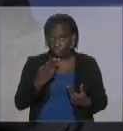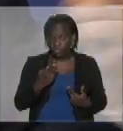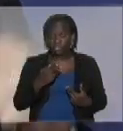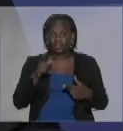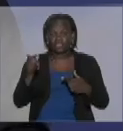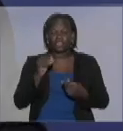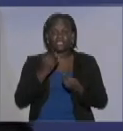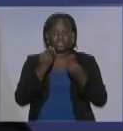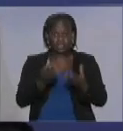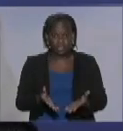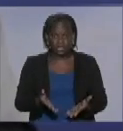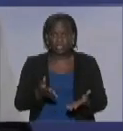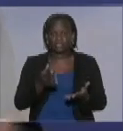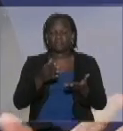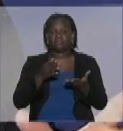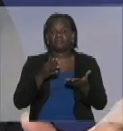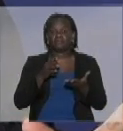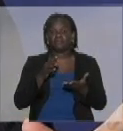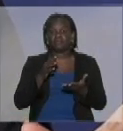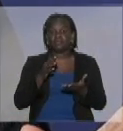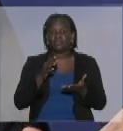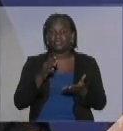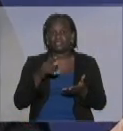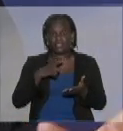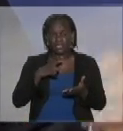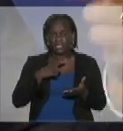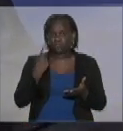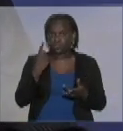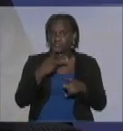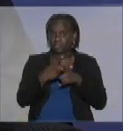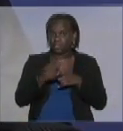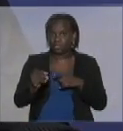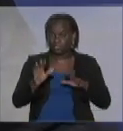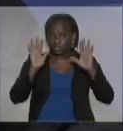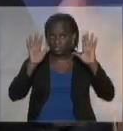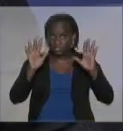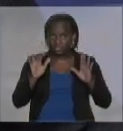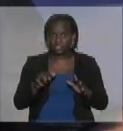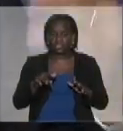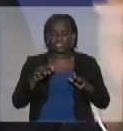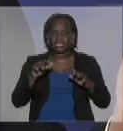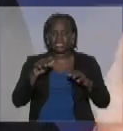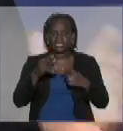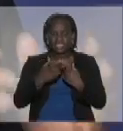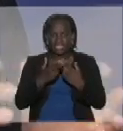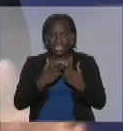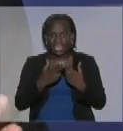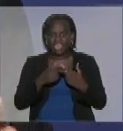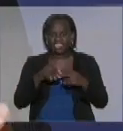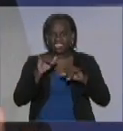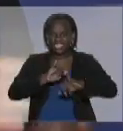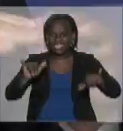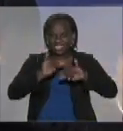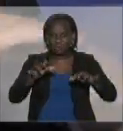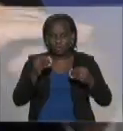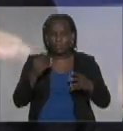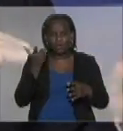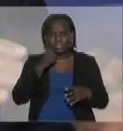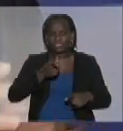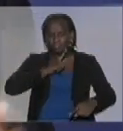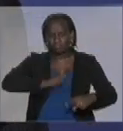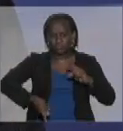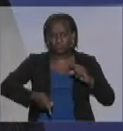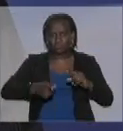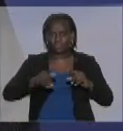O cigarro, quando você coloca, e aí nós tivemos uma vitória, o lobby do cigarro, fortíssimo, mas mesmo assim conseguiram